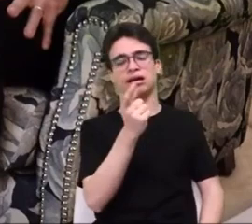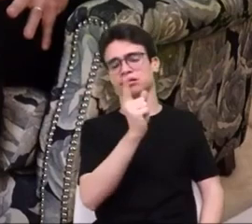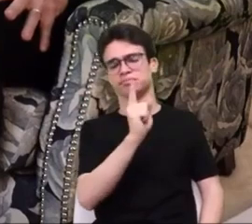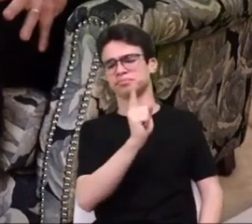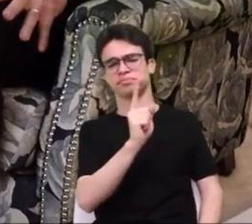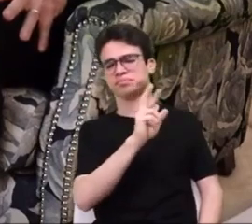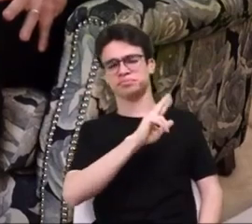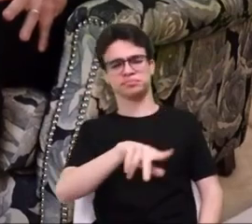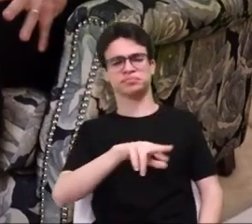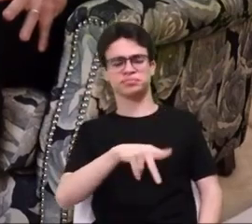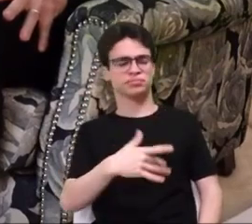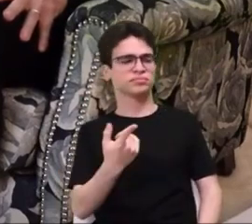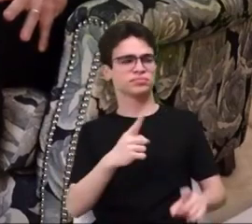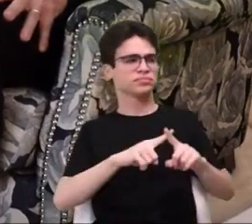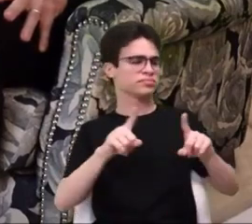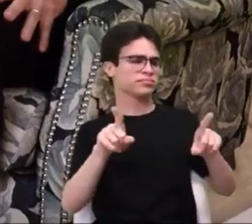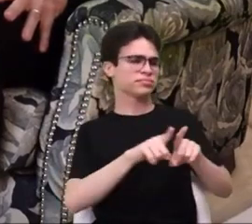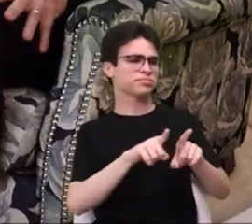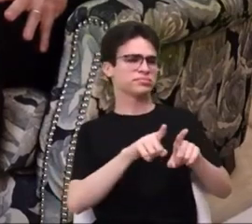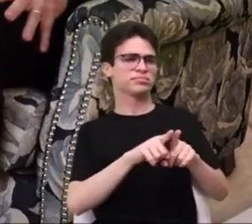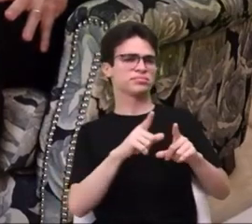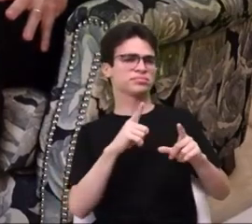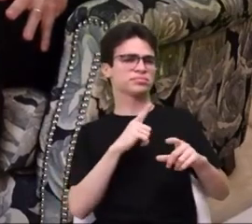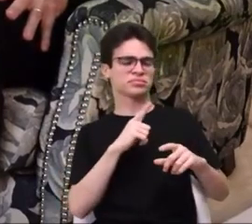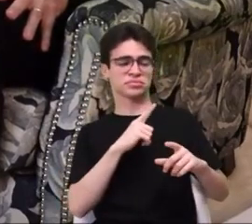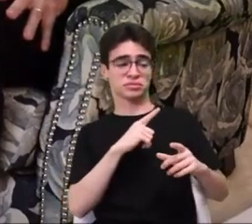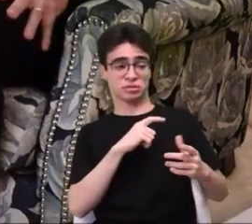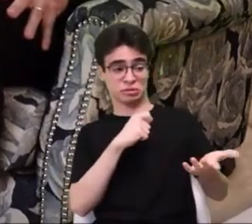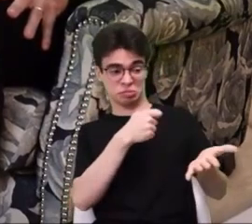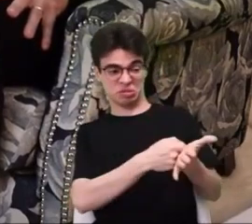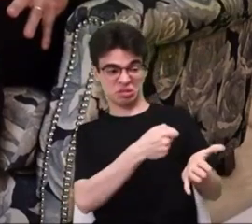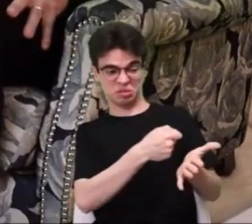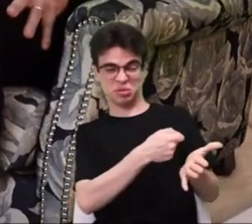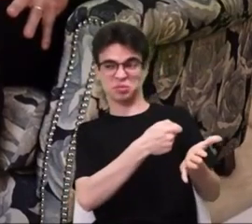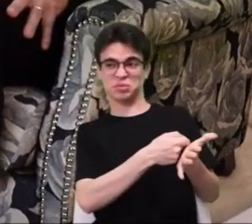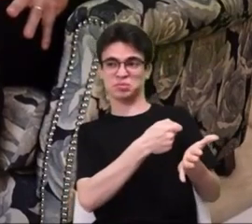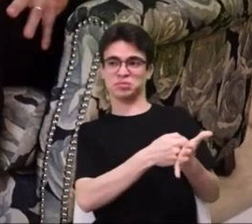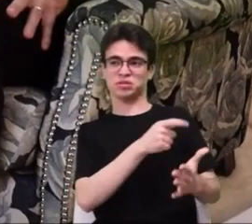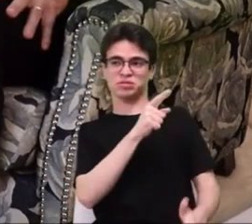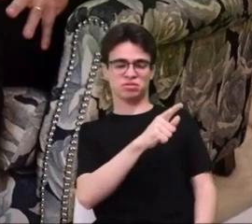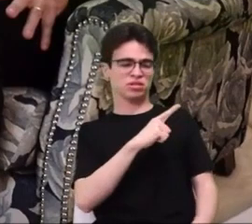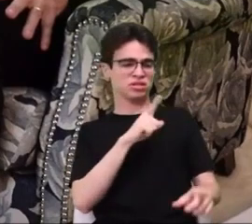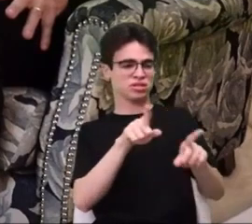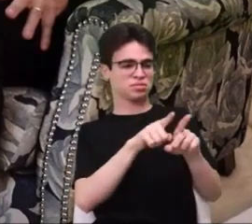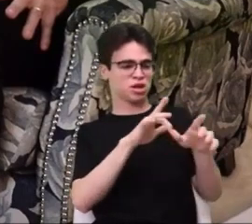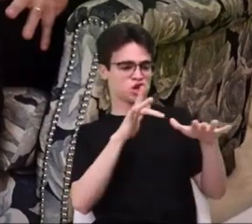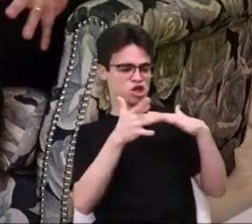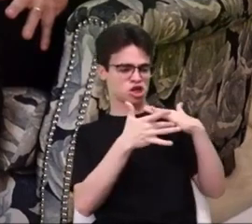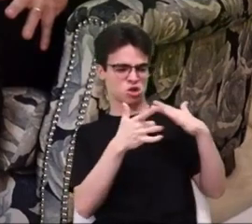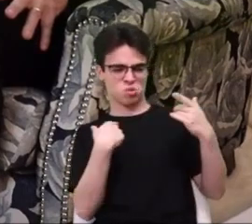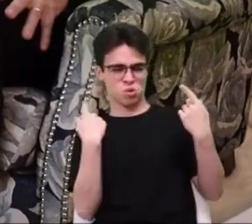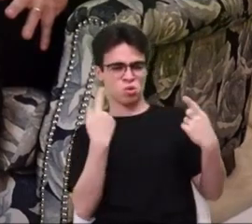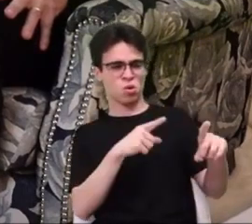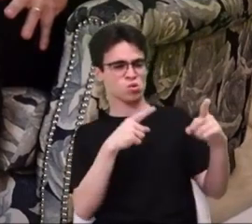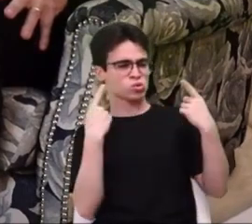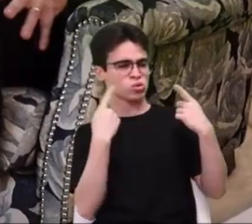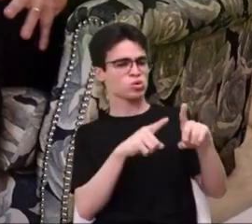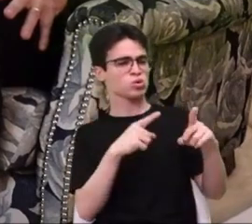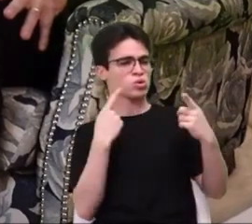sentido que eu quero dizer, mas assim de marcar você, né, nas mídias sociais para estar